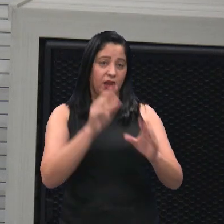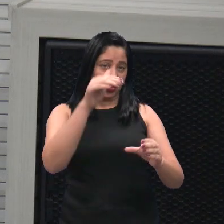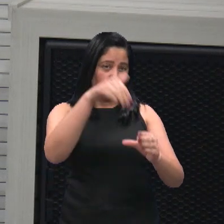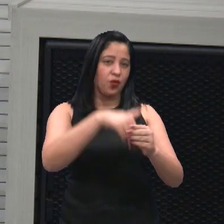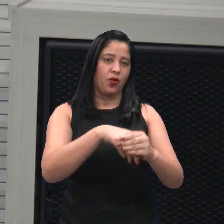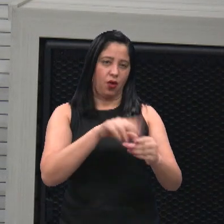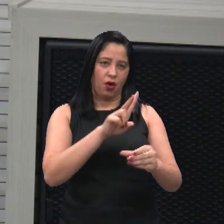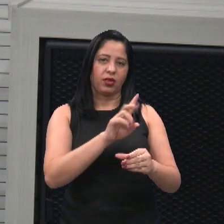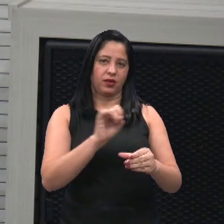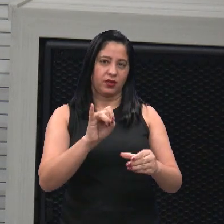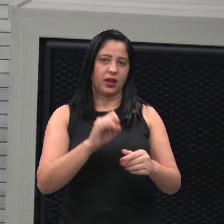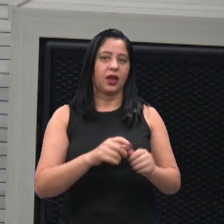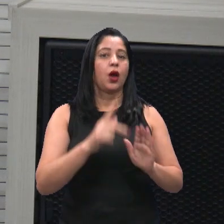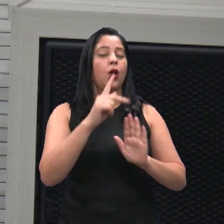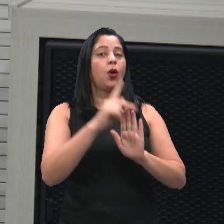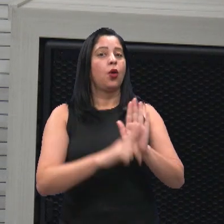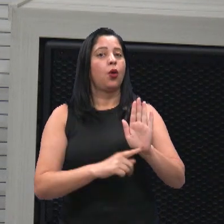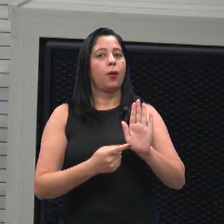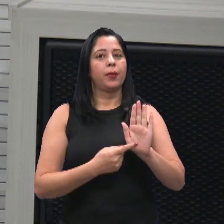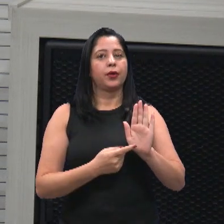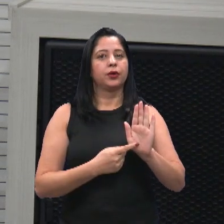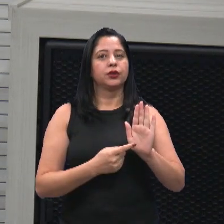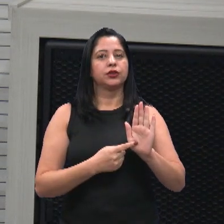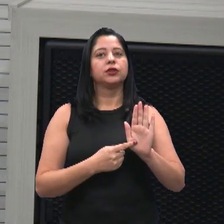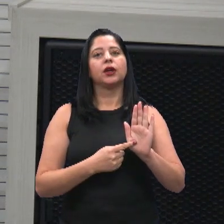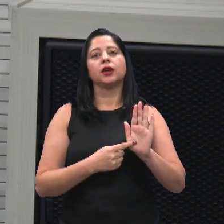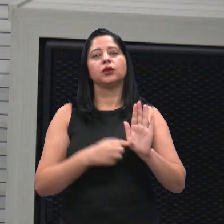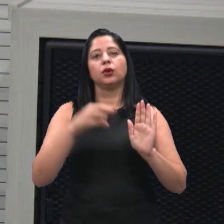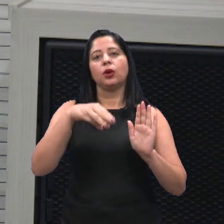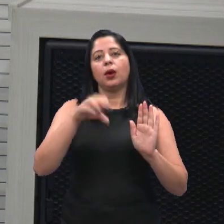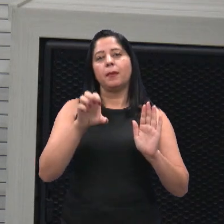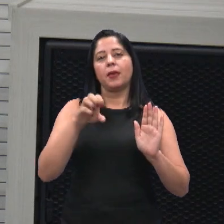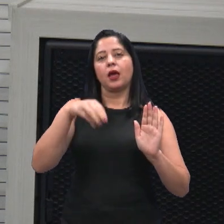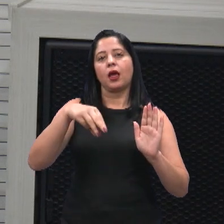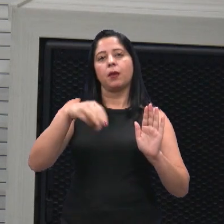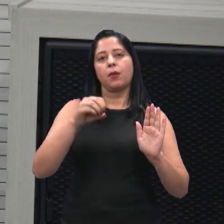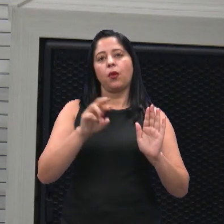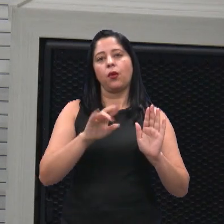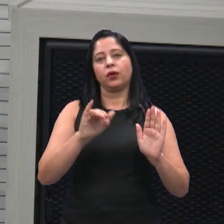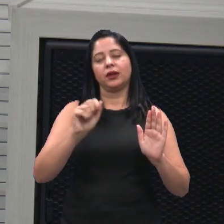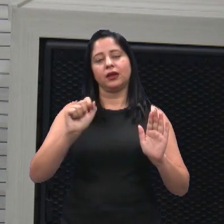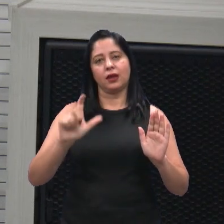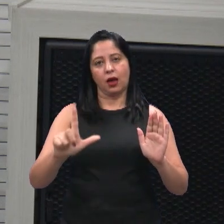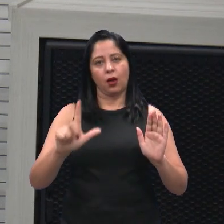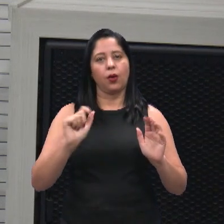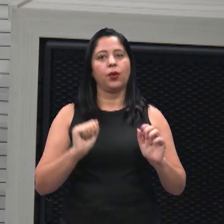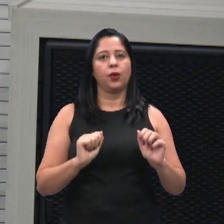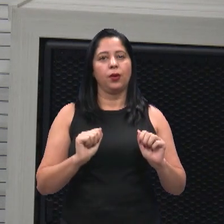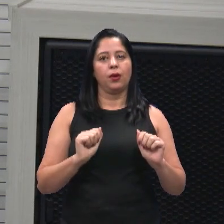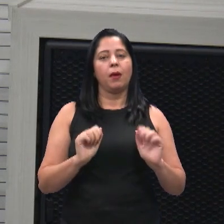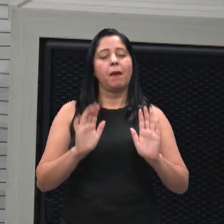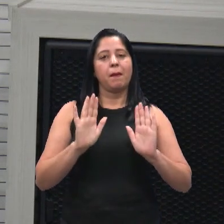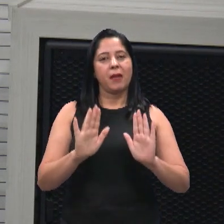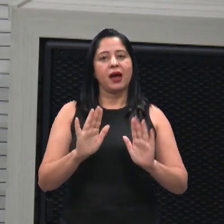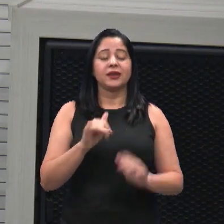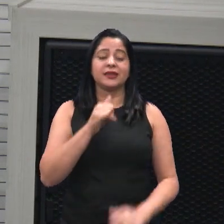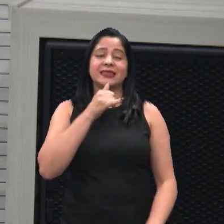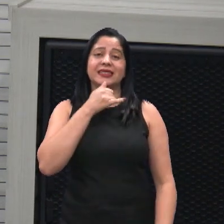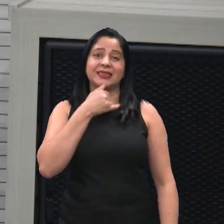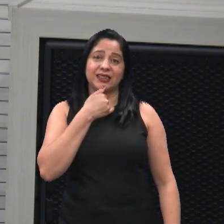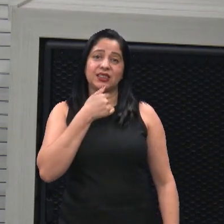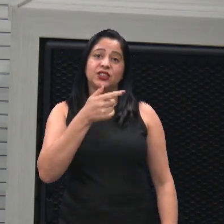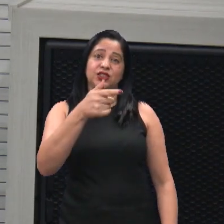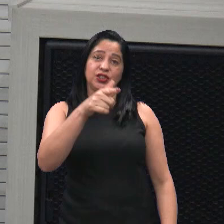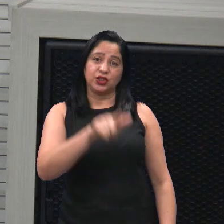projeto do memorial, né, para as famílias. Mas lamento por ter, mais uma vez, as